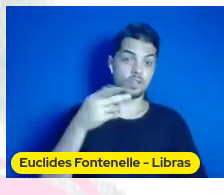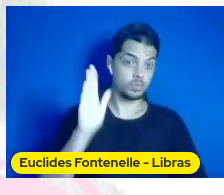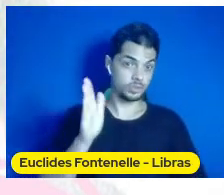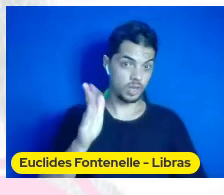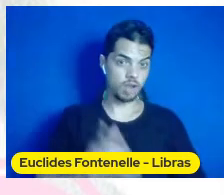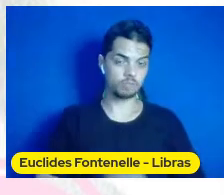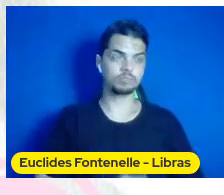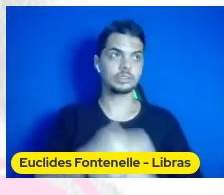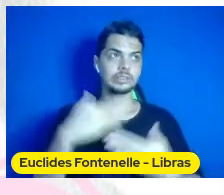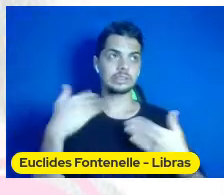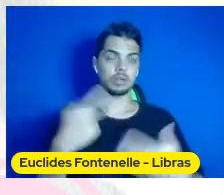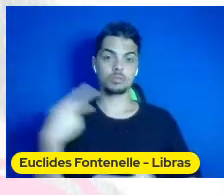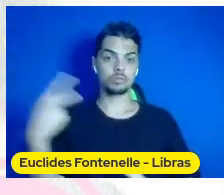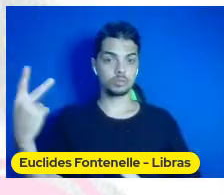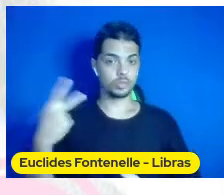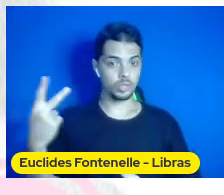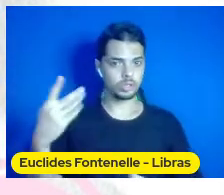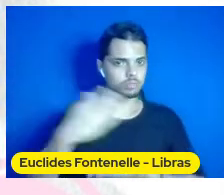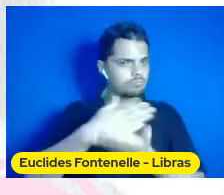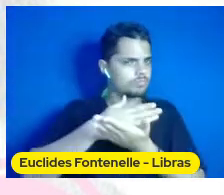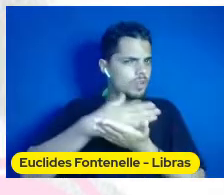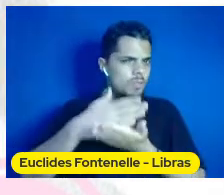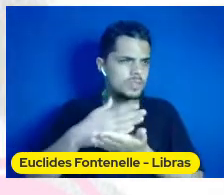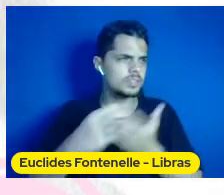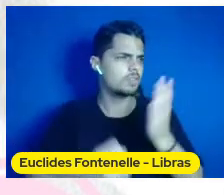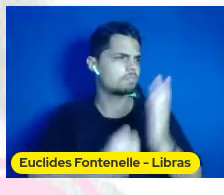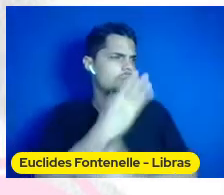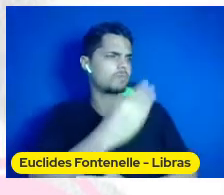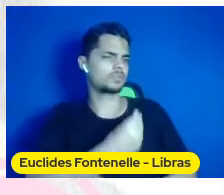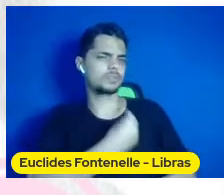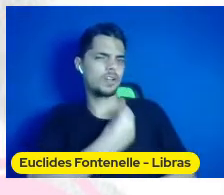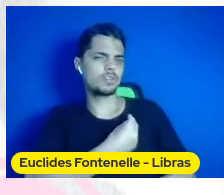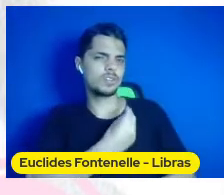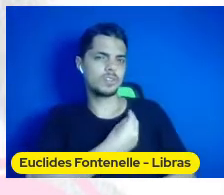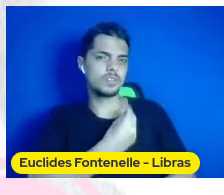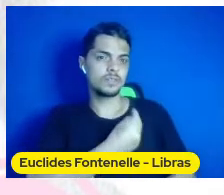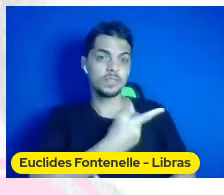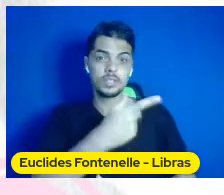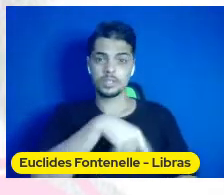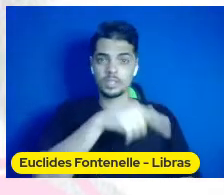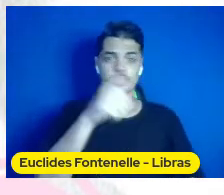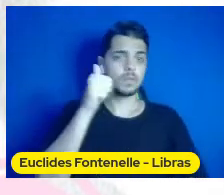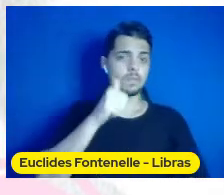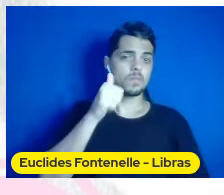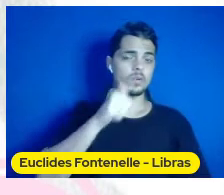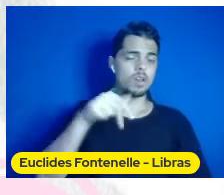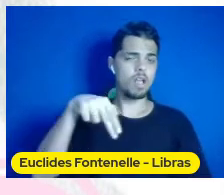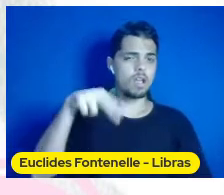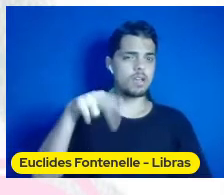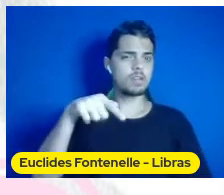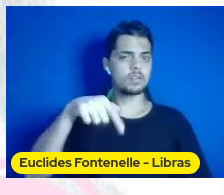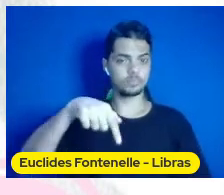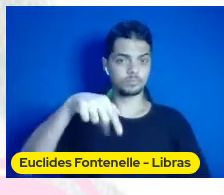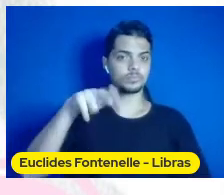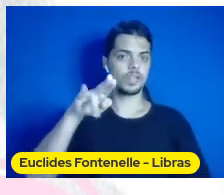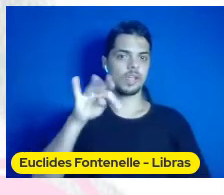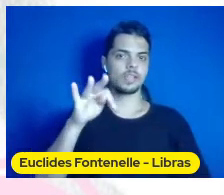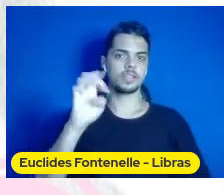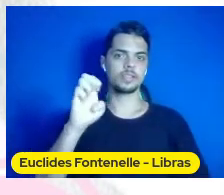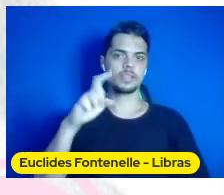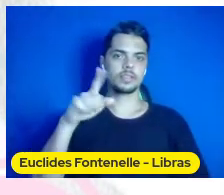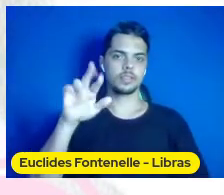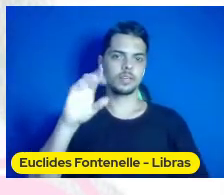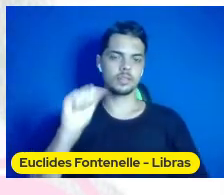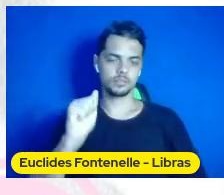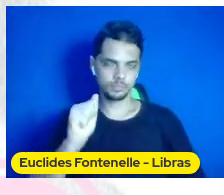passo inicial foi dar essa vida, né, a Maria Quitéria. Passamos por alguns eventos, algumas coisas,